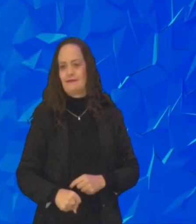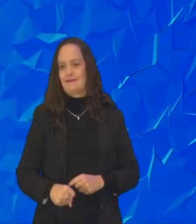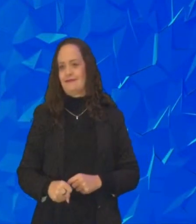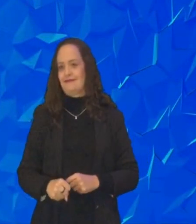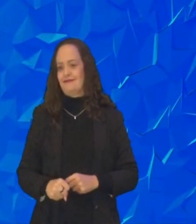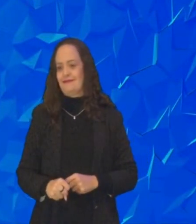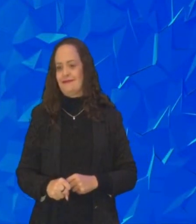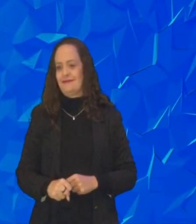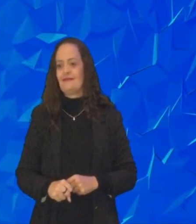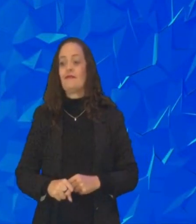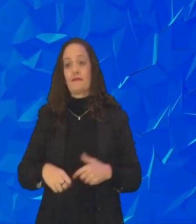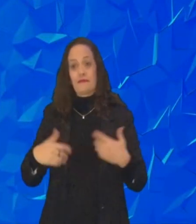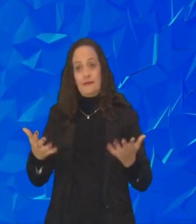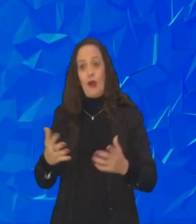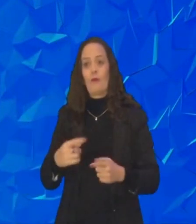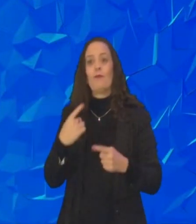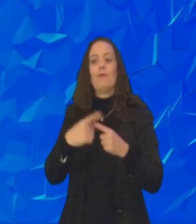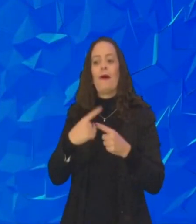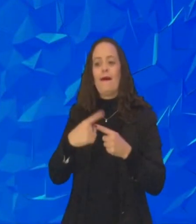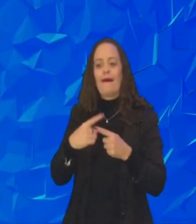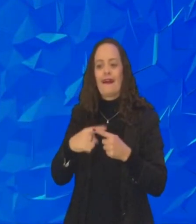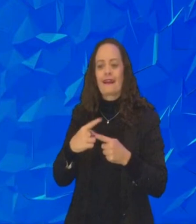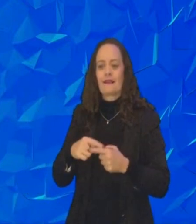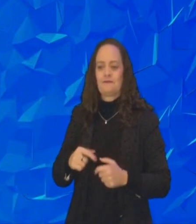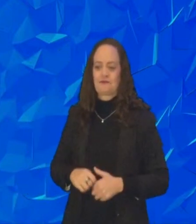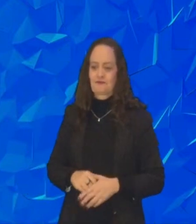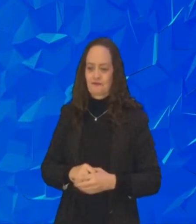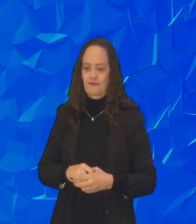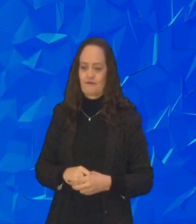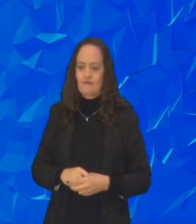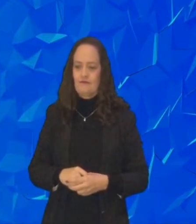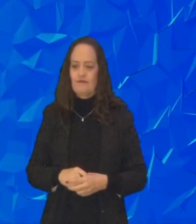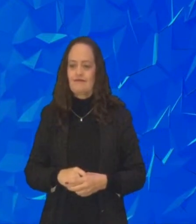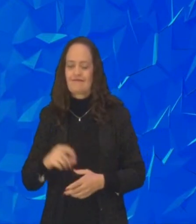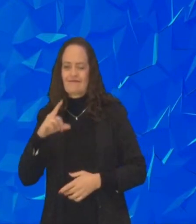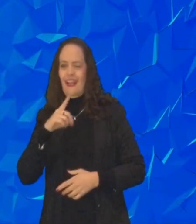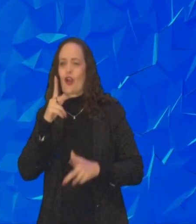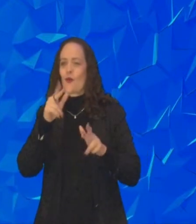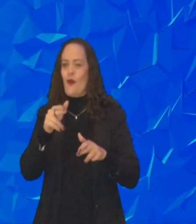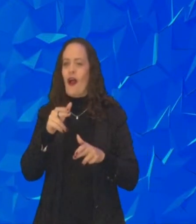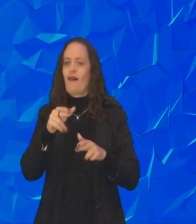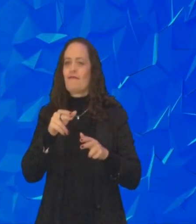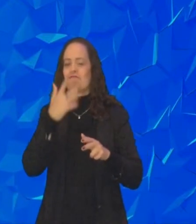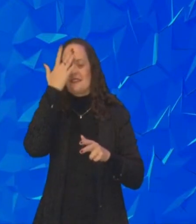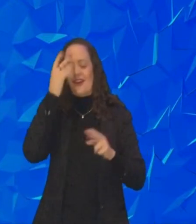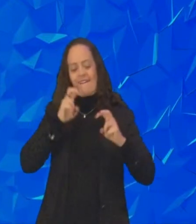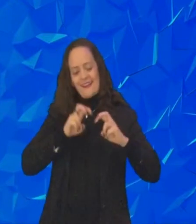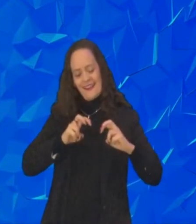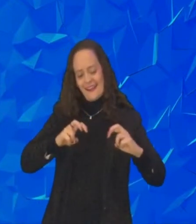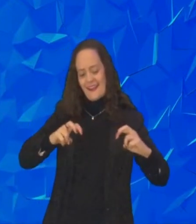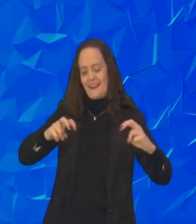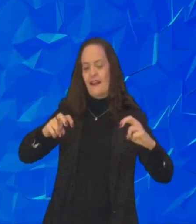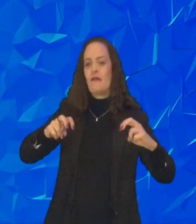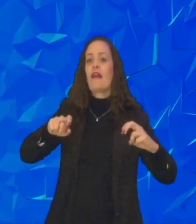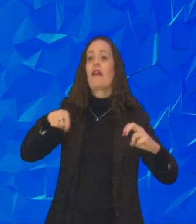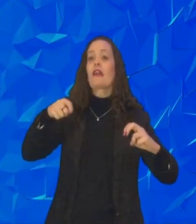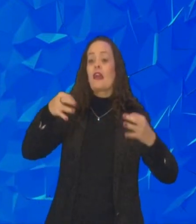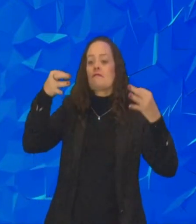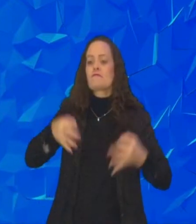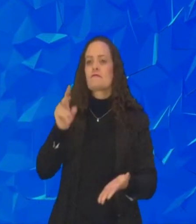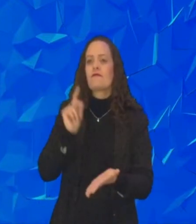São apóstolos demoníacos que caminham juntos, se assentam juntos, conversam juntos, manipulam juntos,